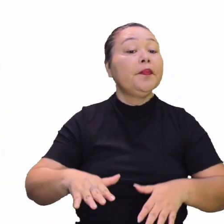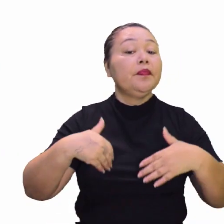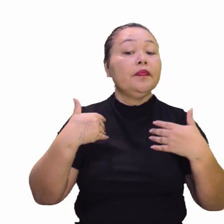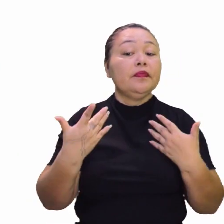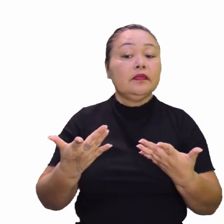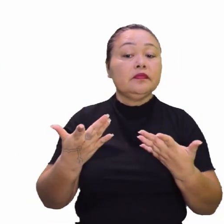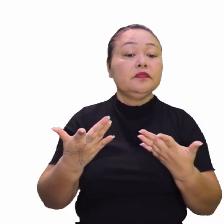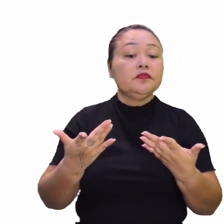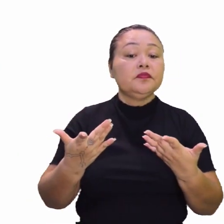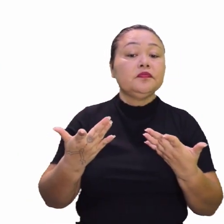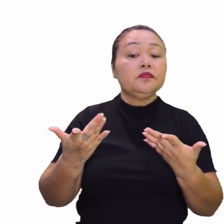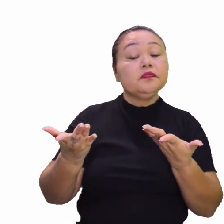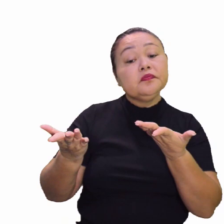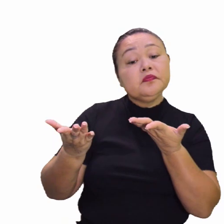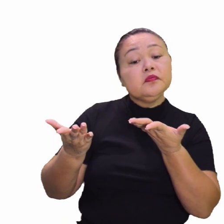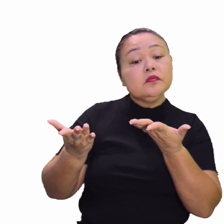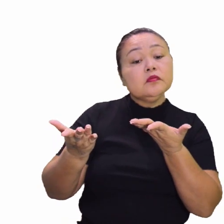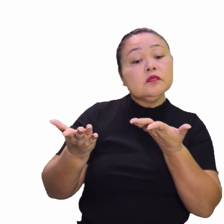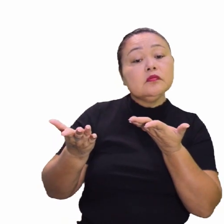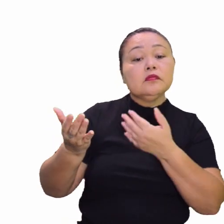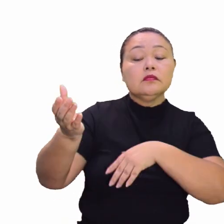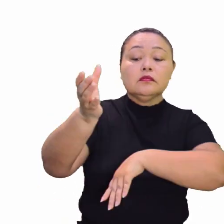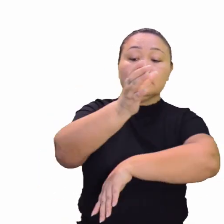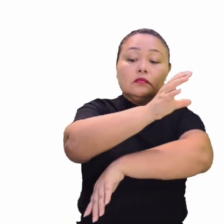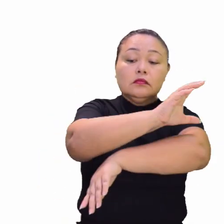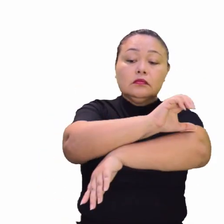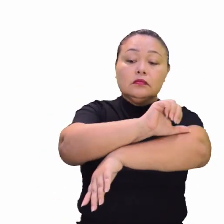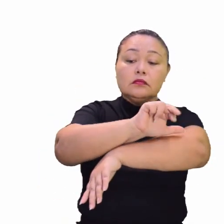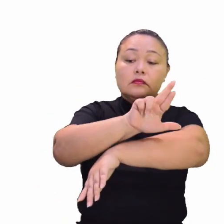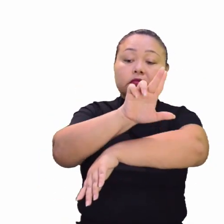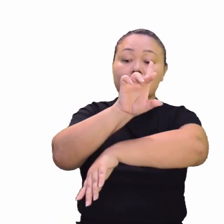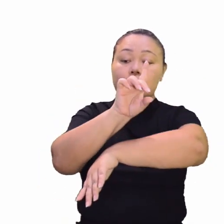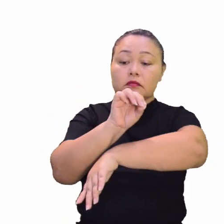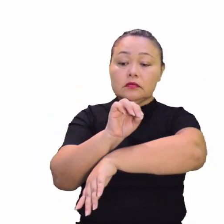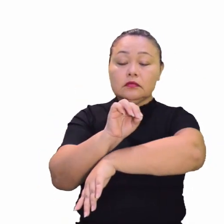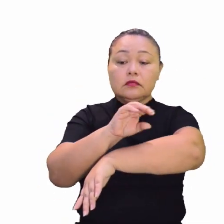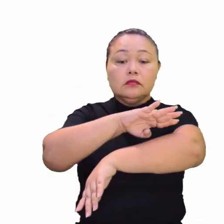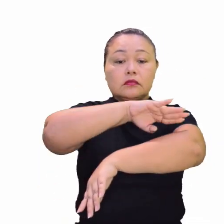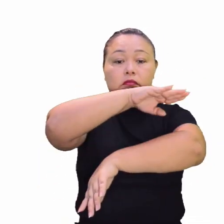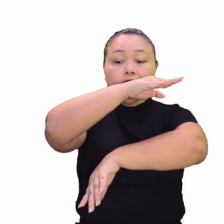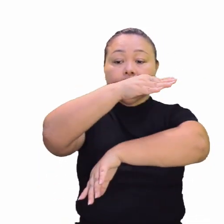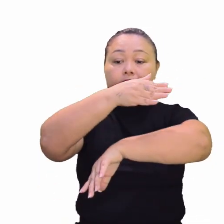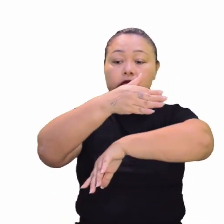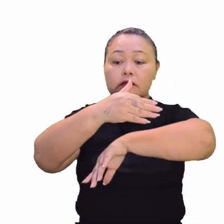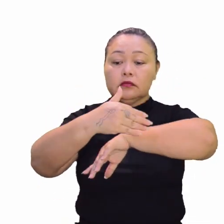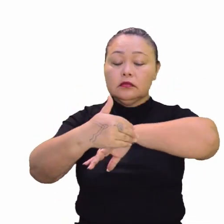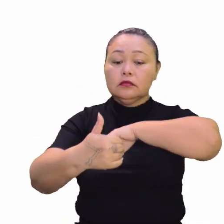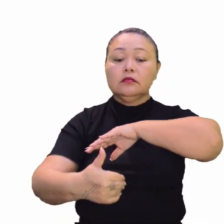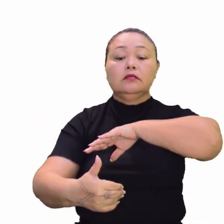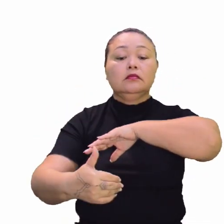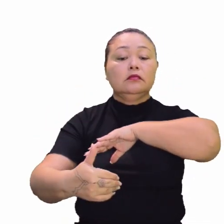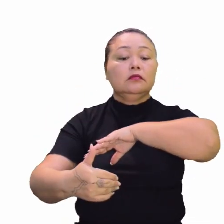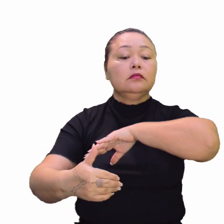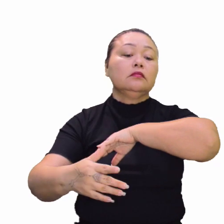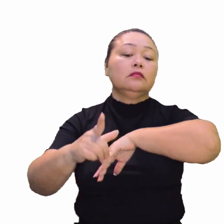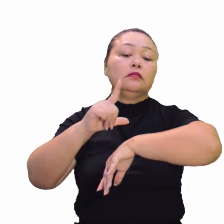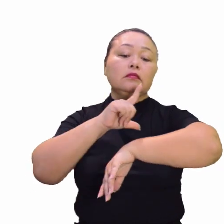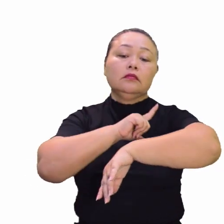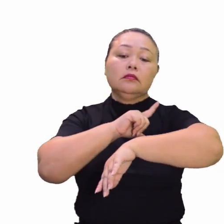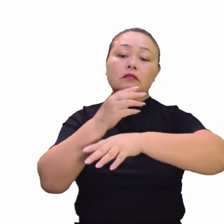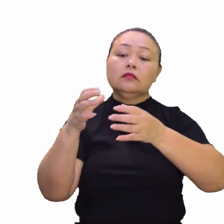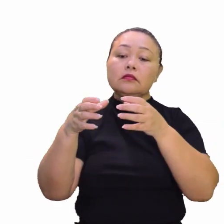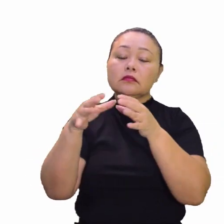Beleza. Aí chegamos no cerrado. O cerrado. Vamos falar sobre o cerrado. O cerrado